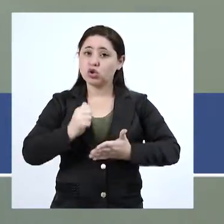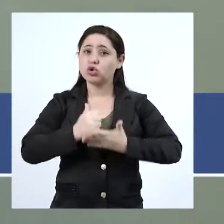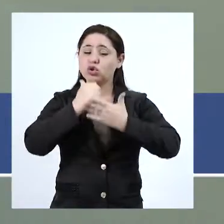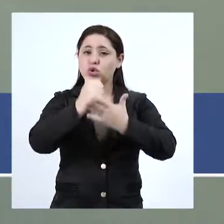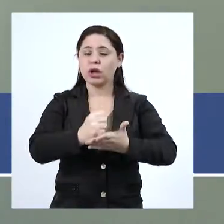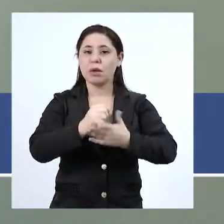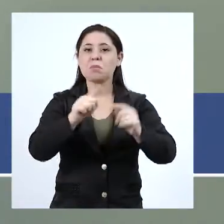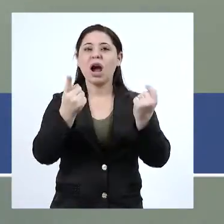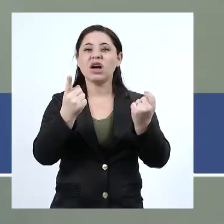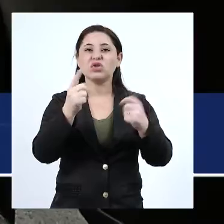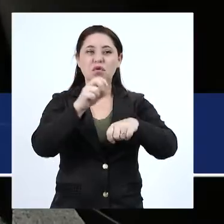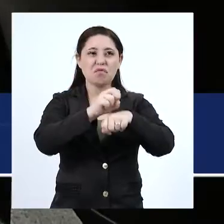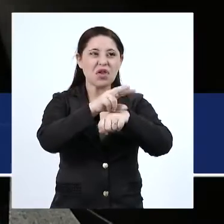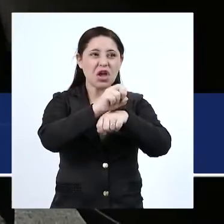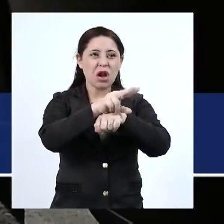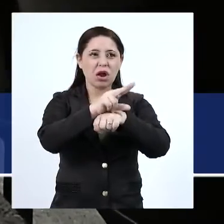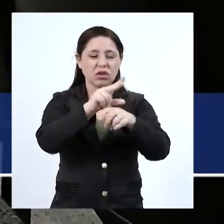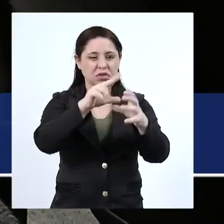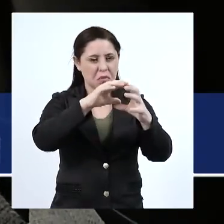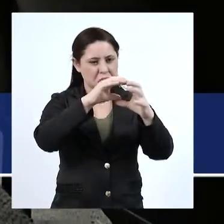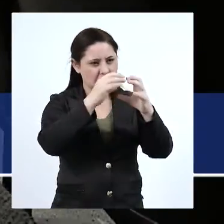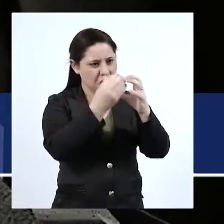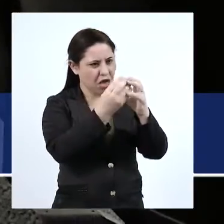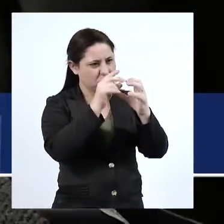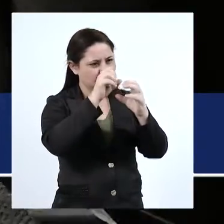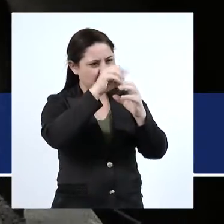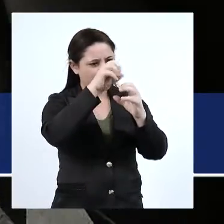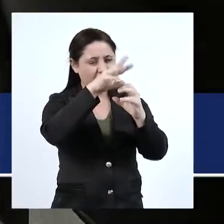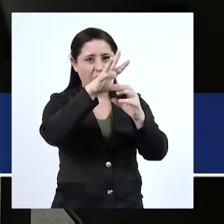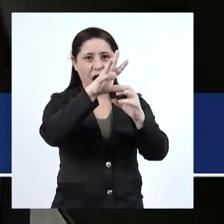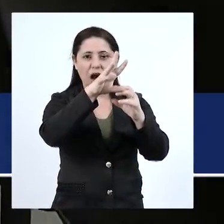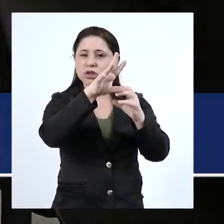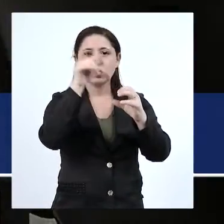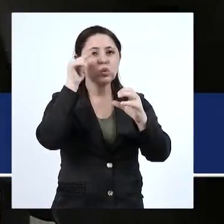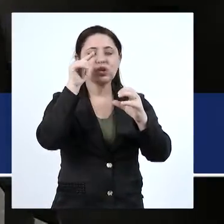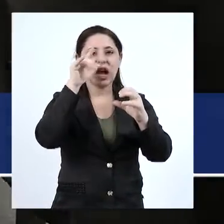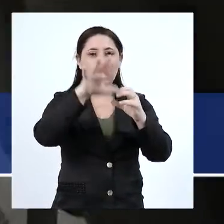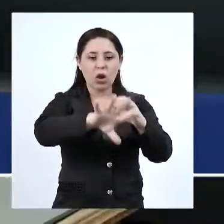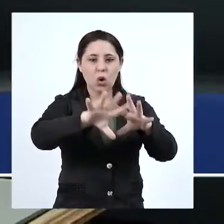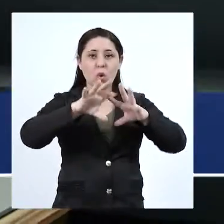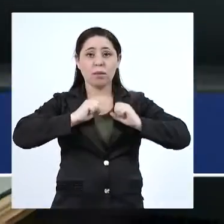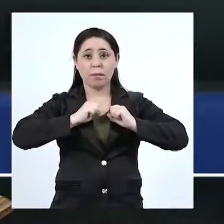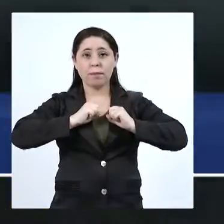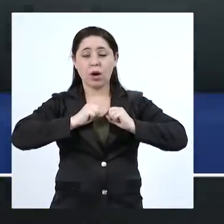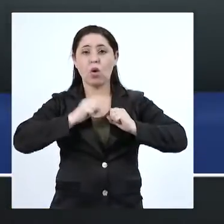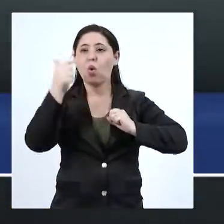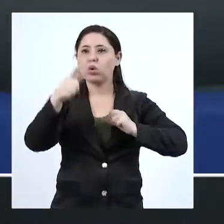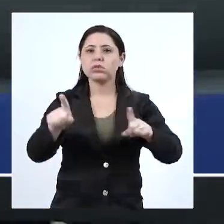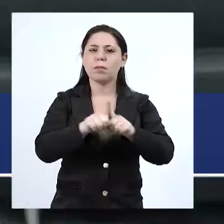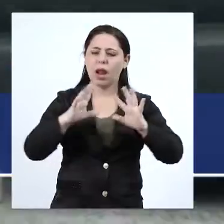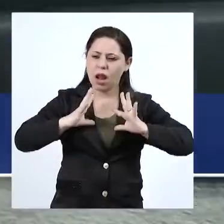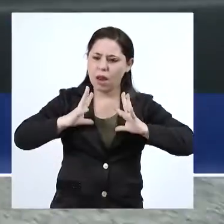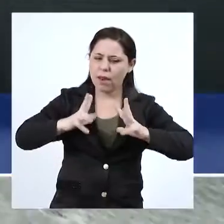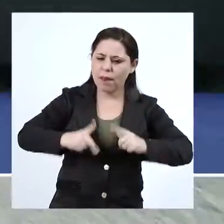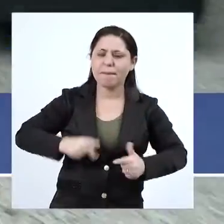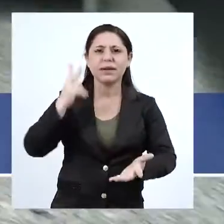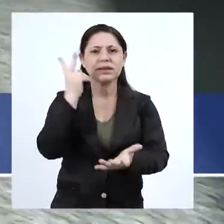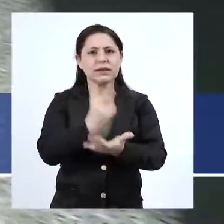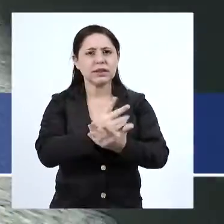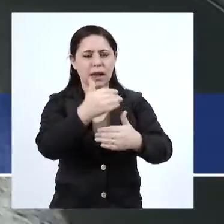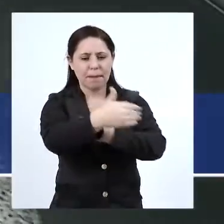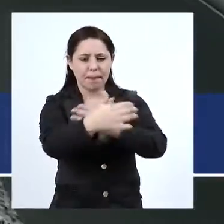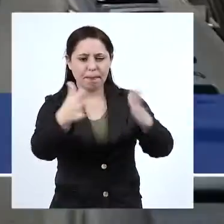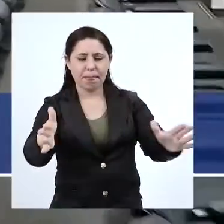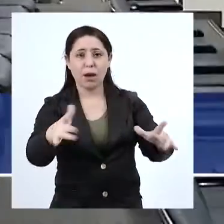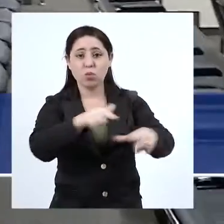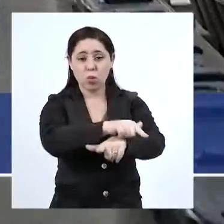sua camada de proteção, fazendo com que ele deixe de ser contagioso. Outras medidas, como limpeza frequente